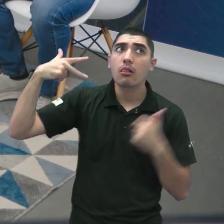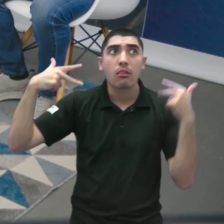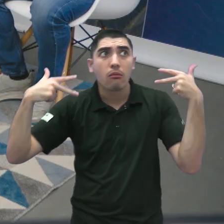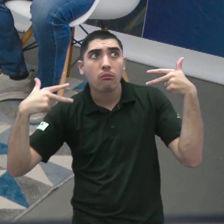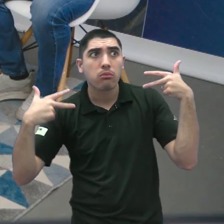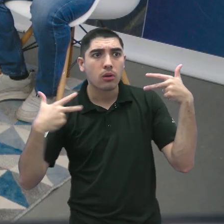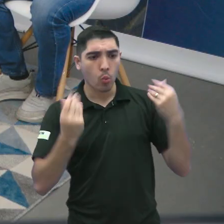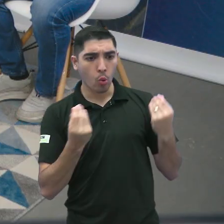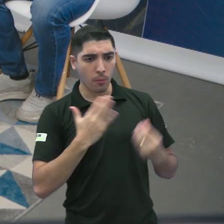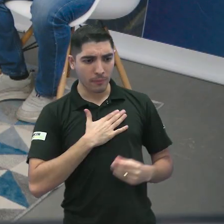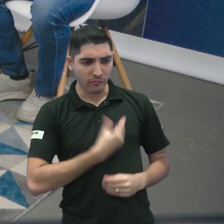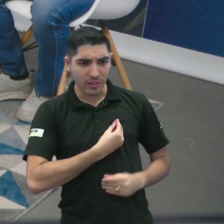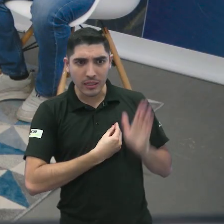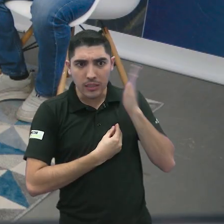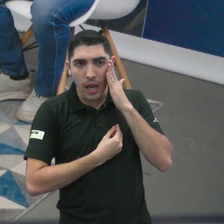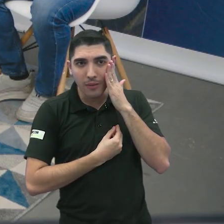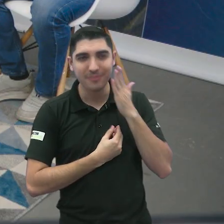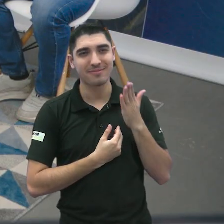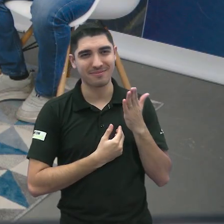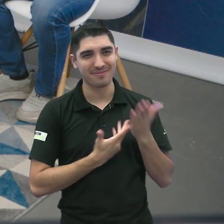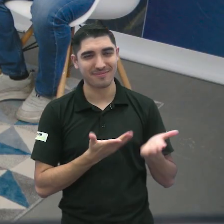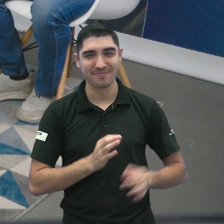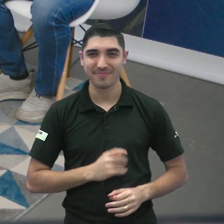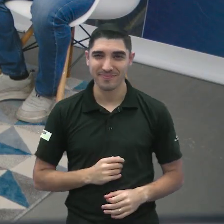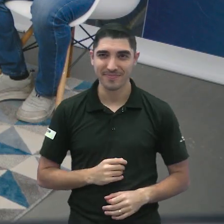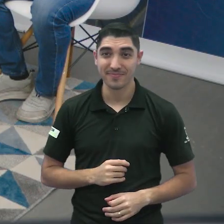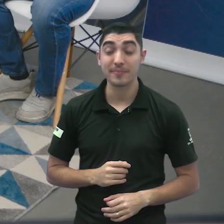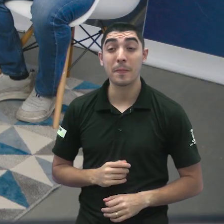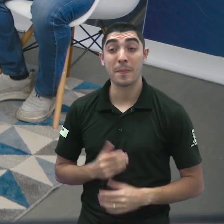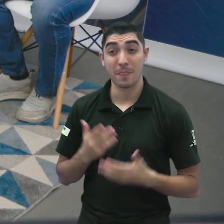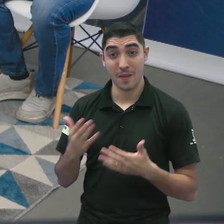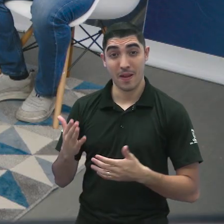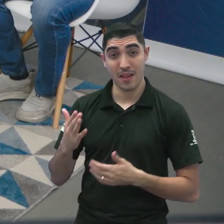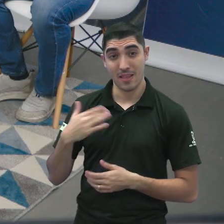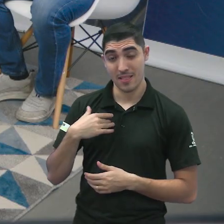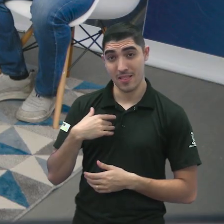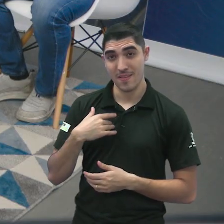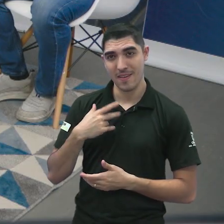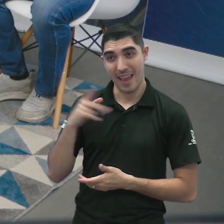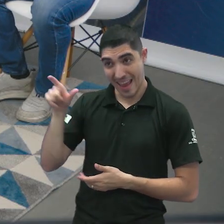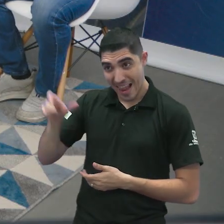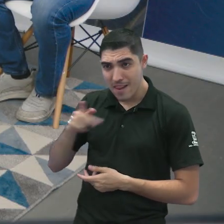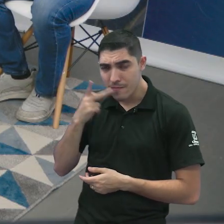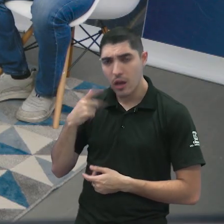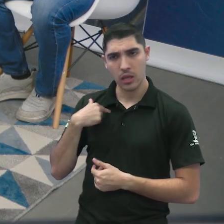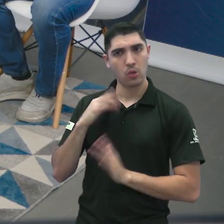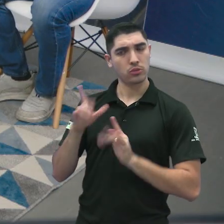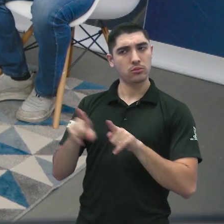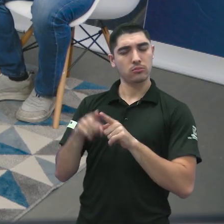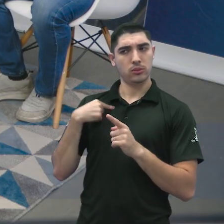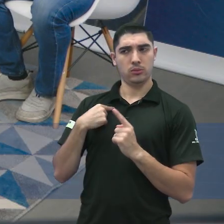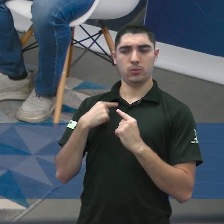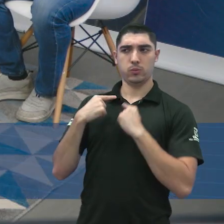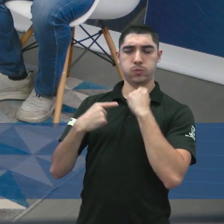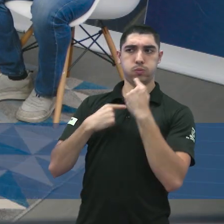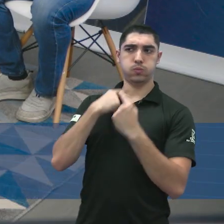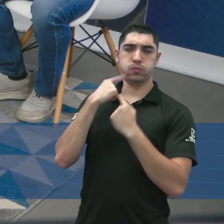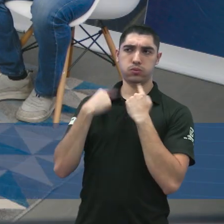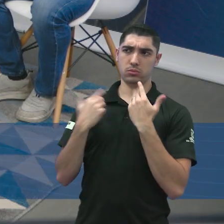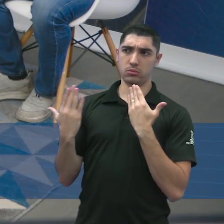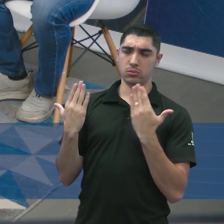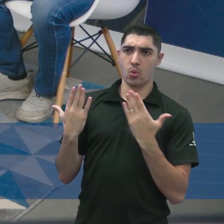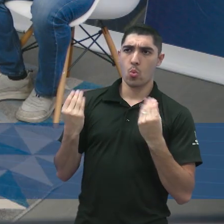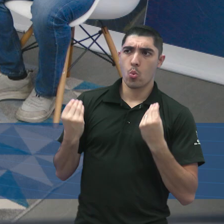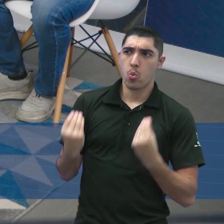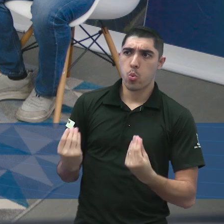de produto que a gente mencionou. Olha, eu confesso que ela confirmou, eu fico na dúvida porque é de tão impressionante que